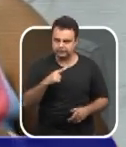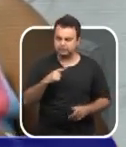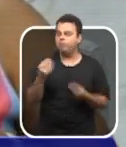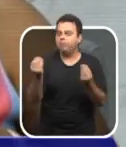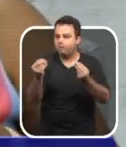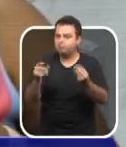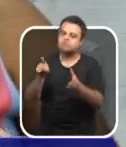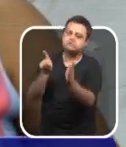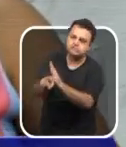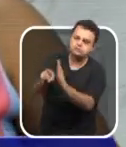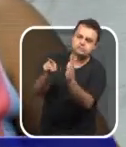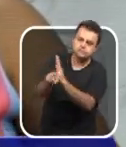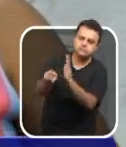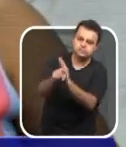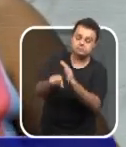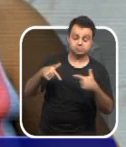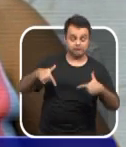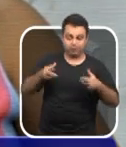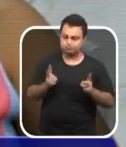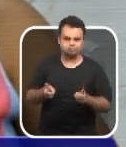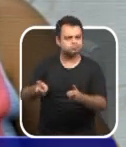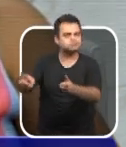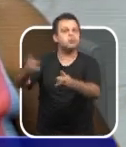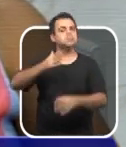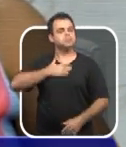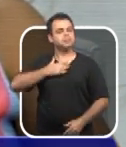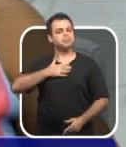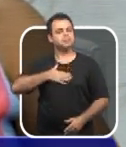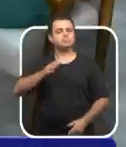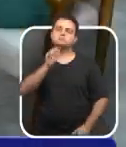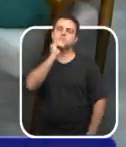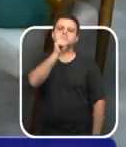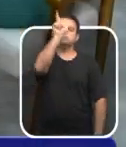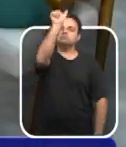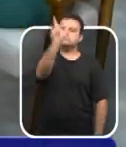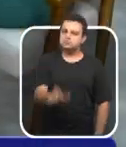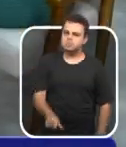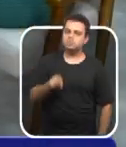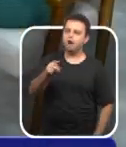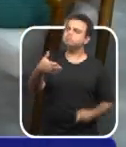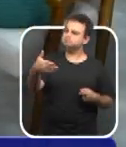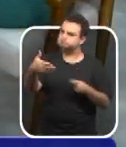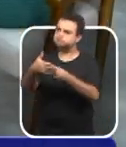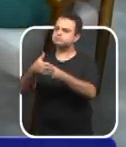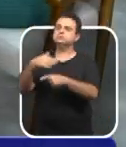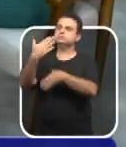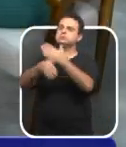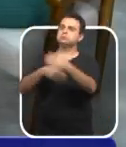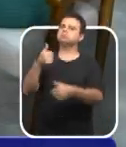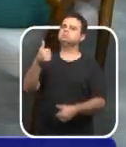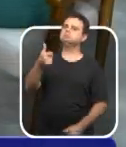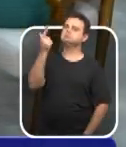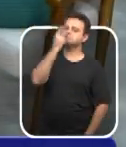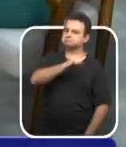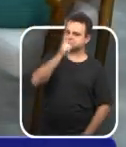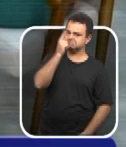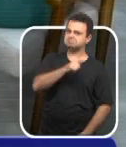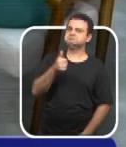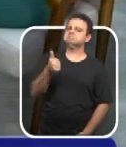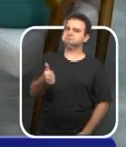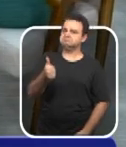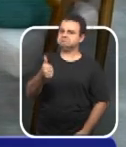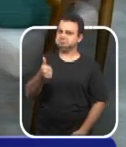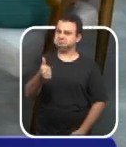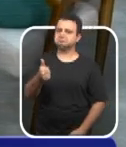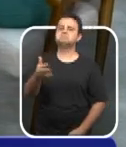vou intensificar. E estar na rua... E a pessoa que denuncia, né? Olha, denunciei e teve resultado. Exato, tem o acompanhamento, né? Tem,